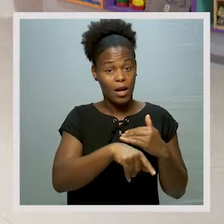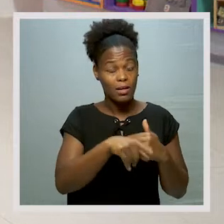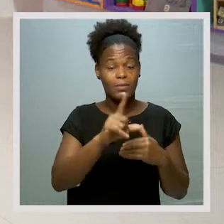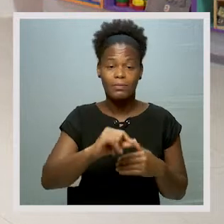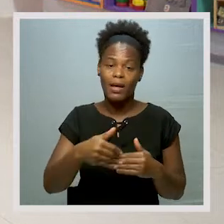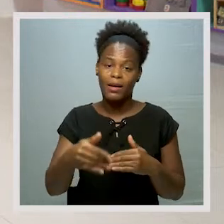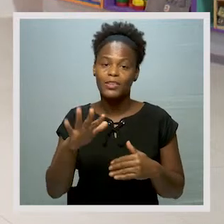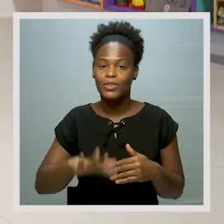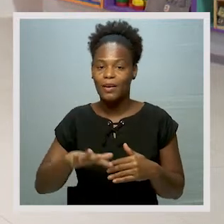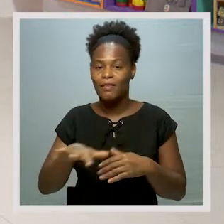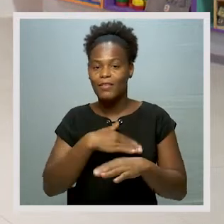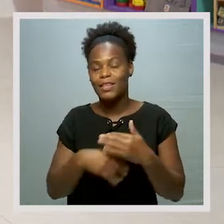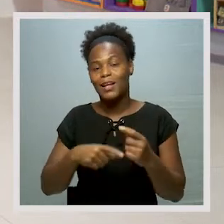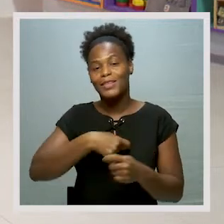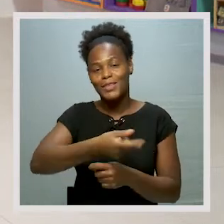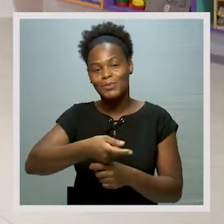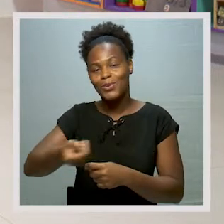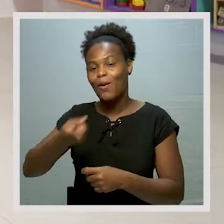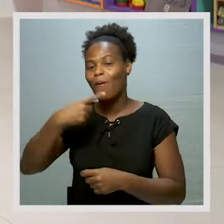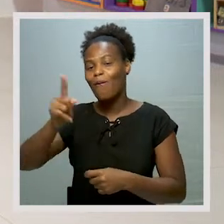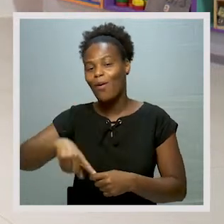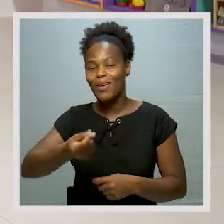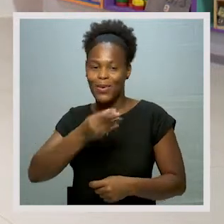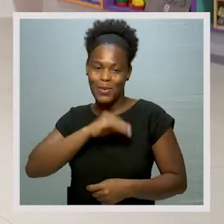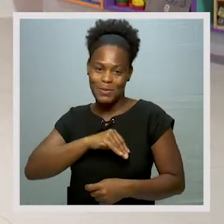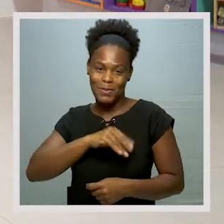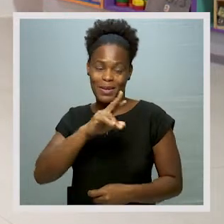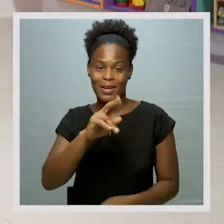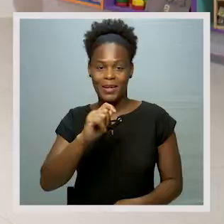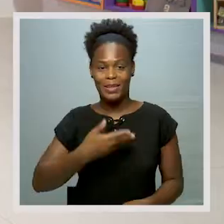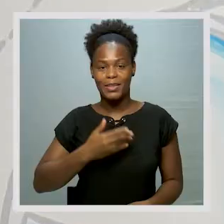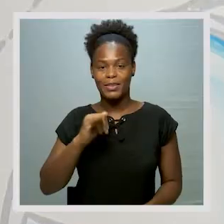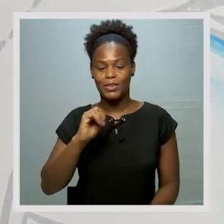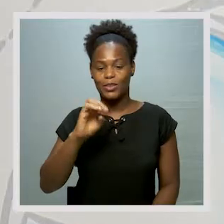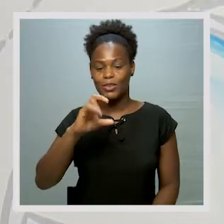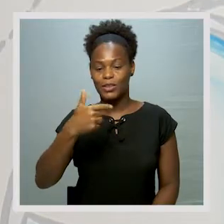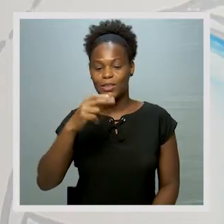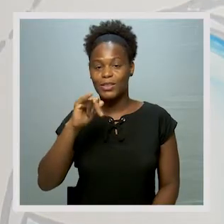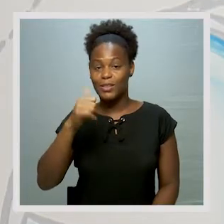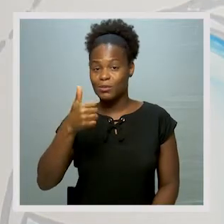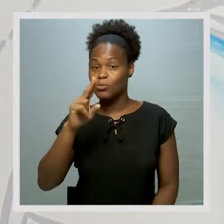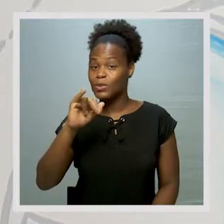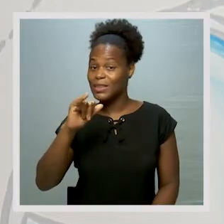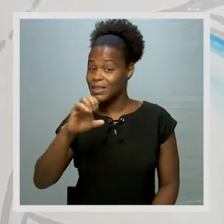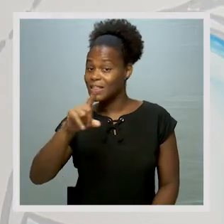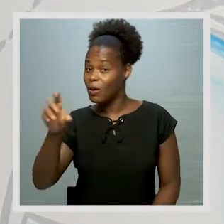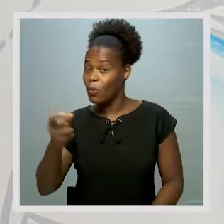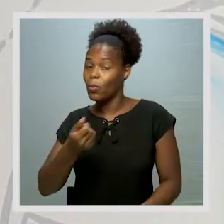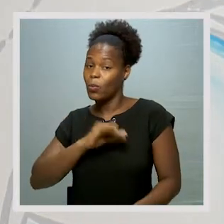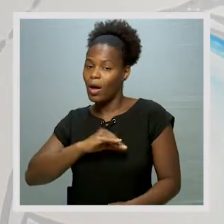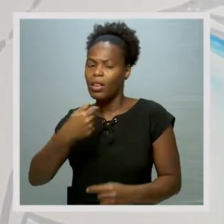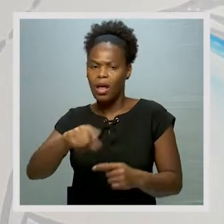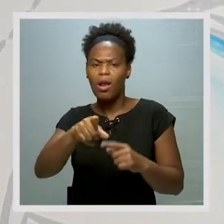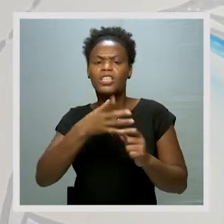isso, está a fazer a redistribuição do rendimento. Temos ali uma definição, mas há